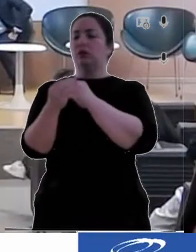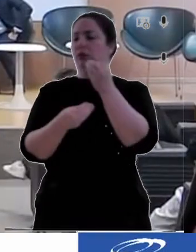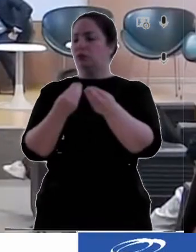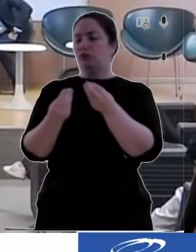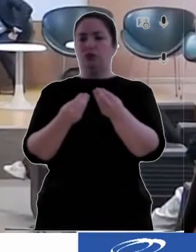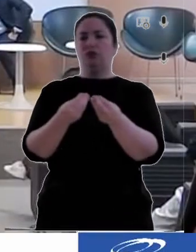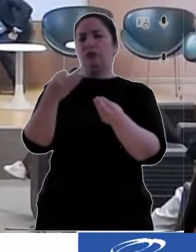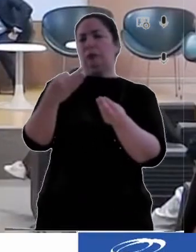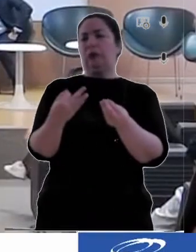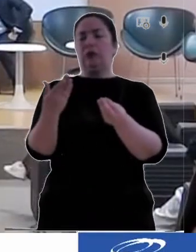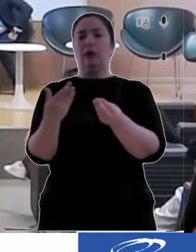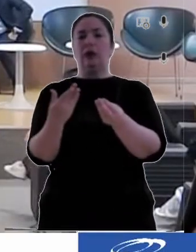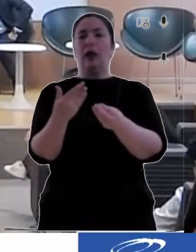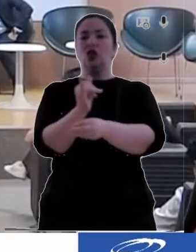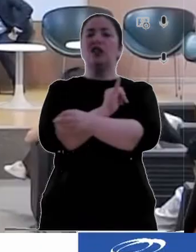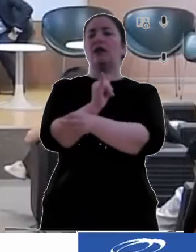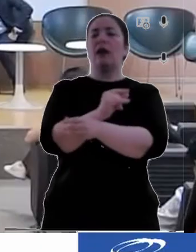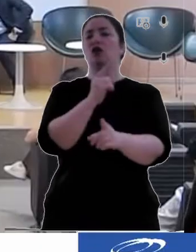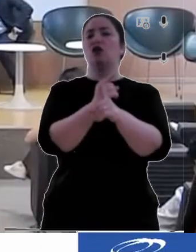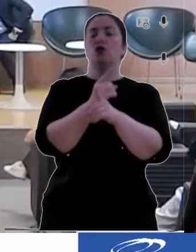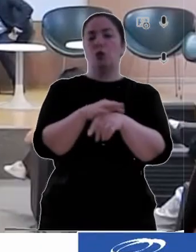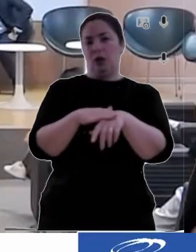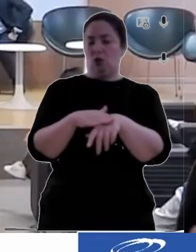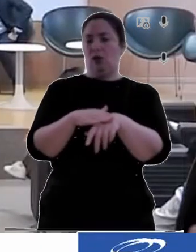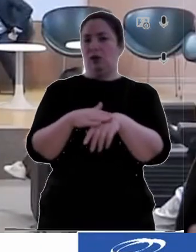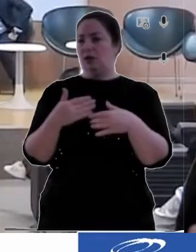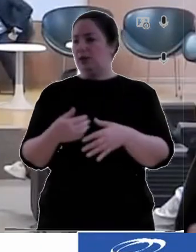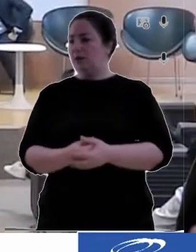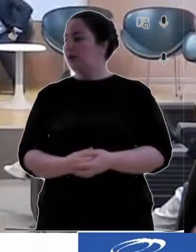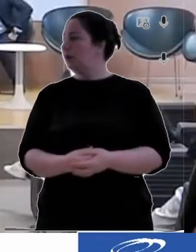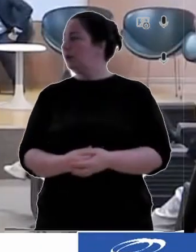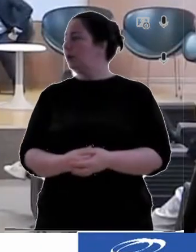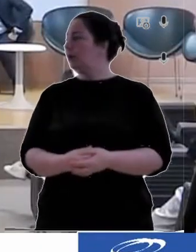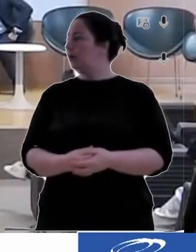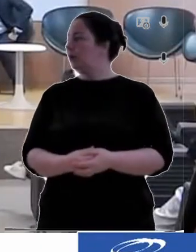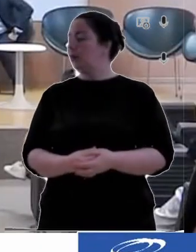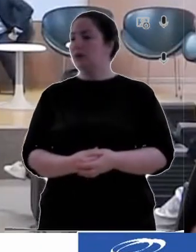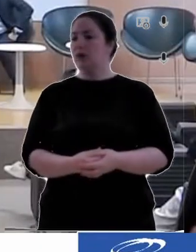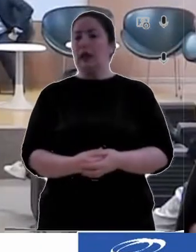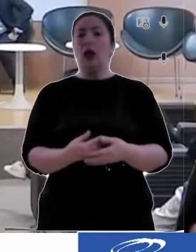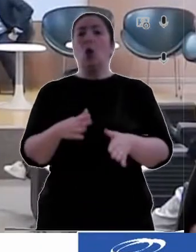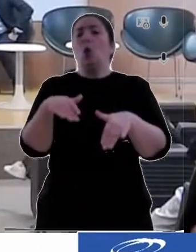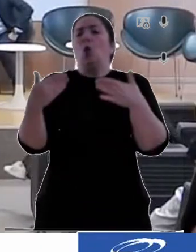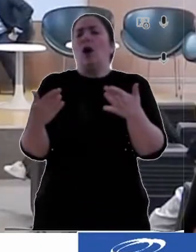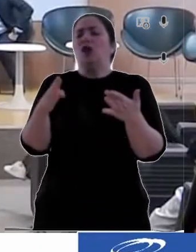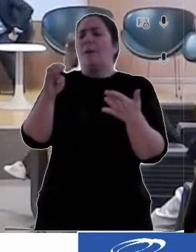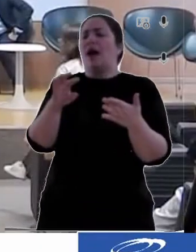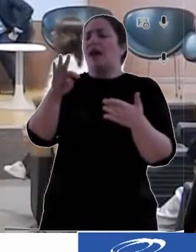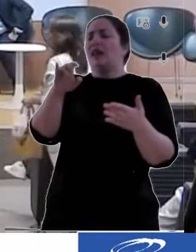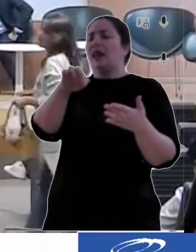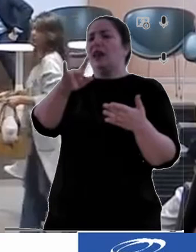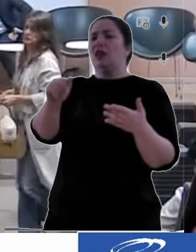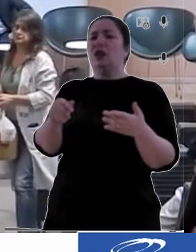esse protocolo dela, e que espécimes são esses que ela coleta, de que